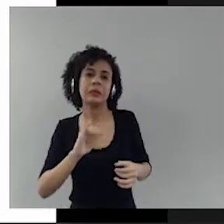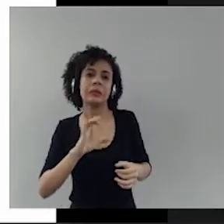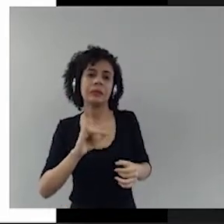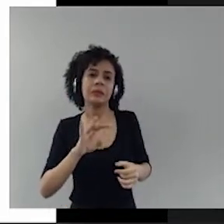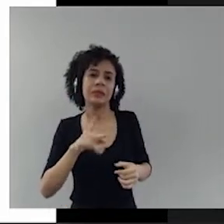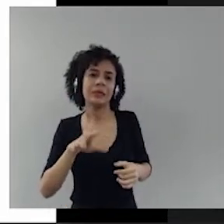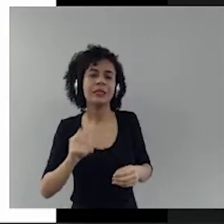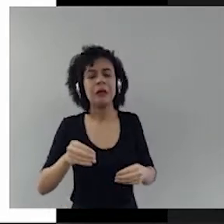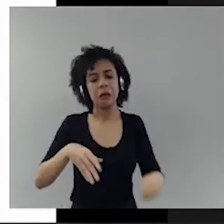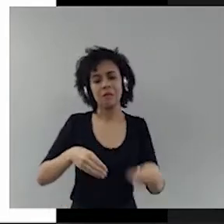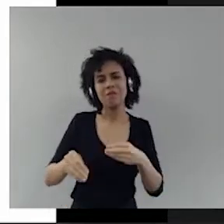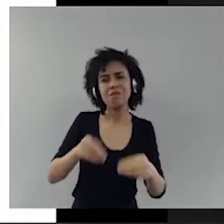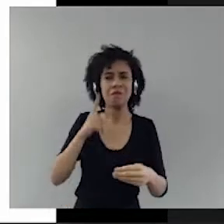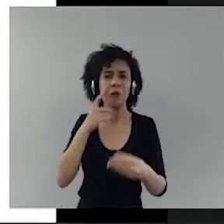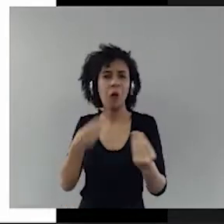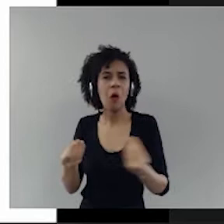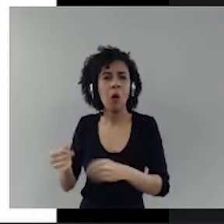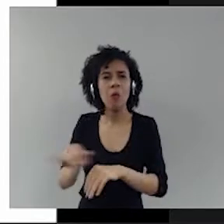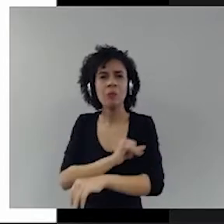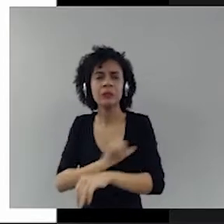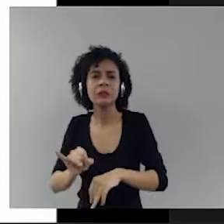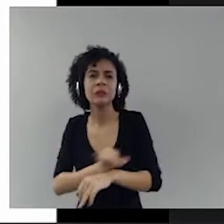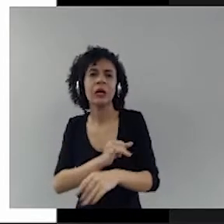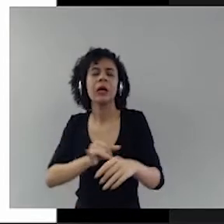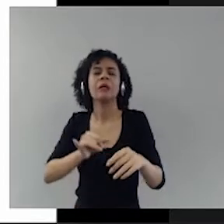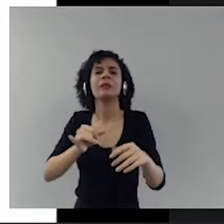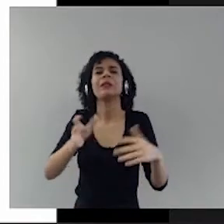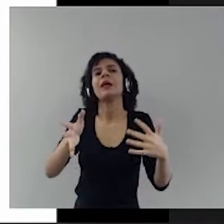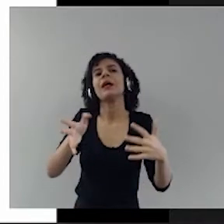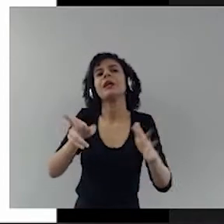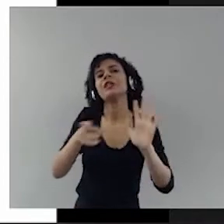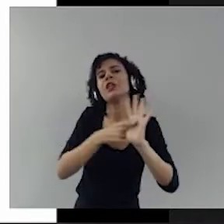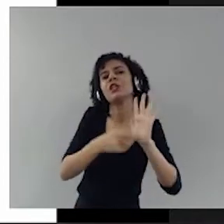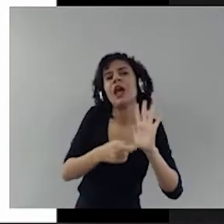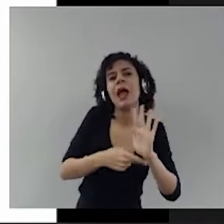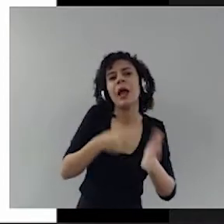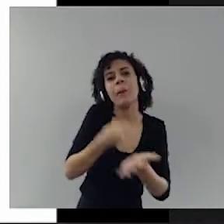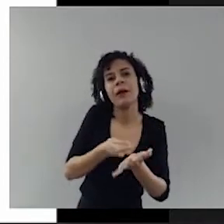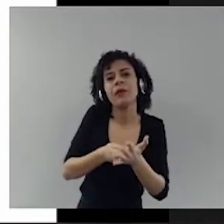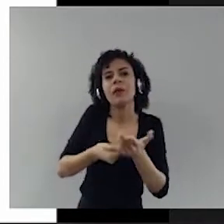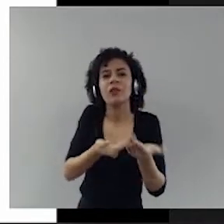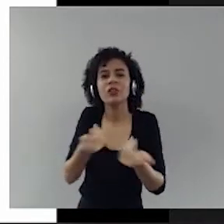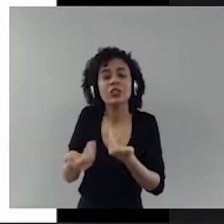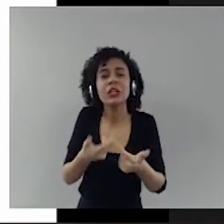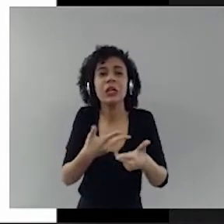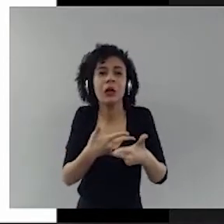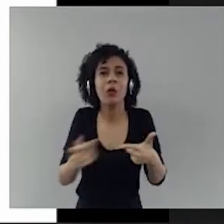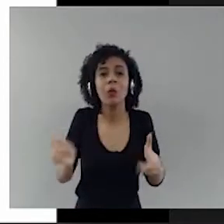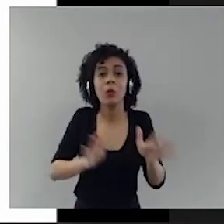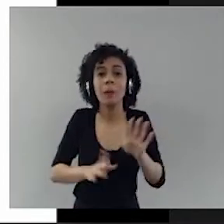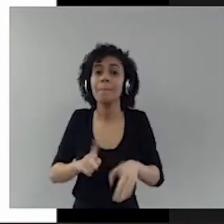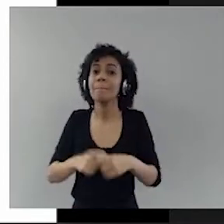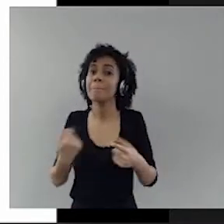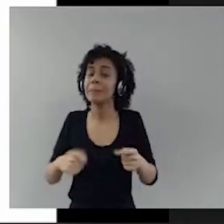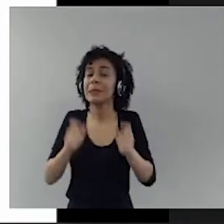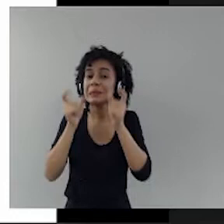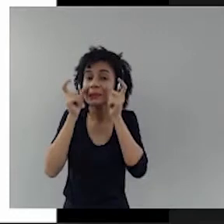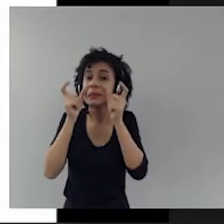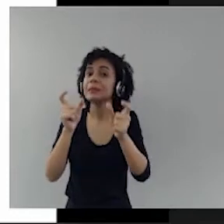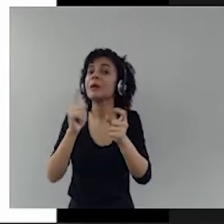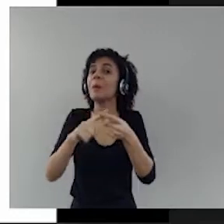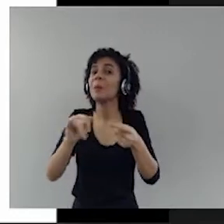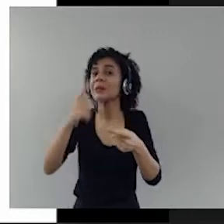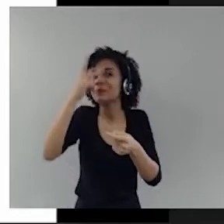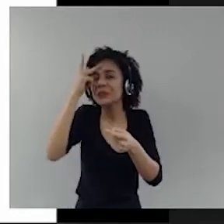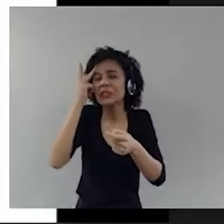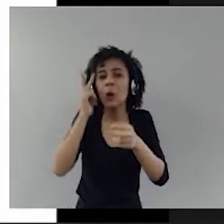flexibilização de requisitos obrigatórios já se chama atenção